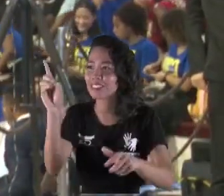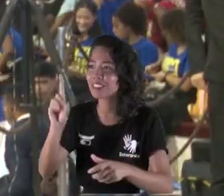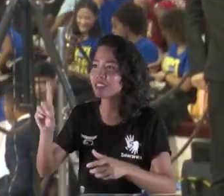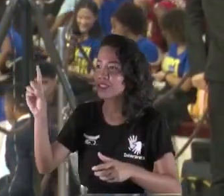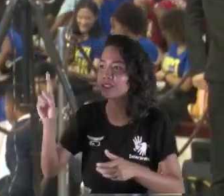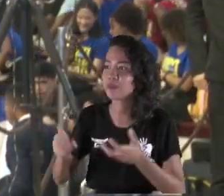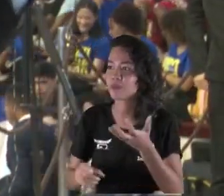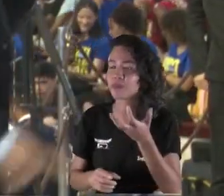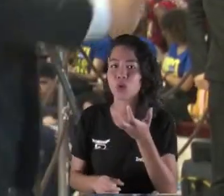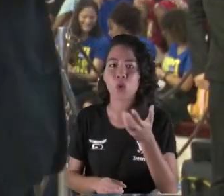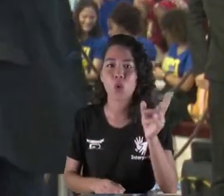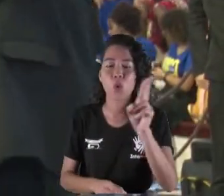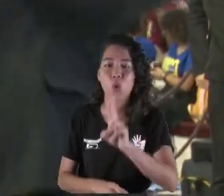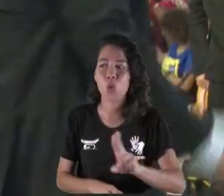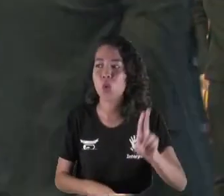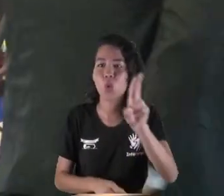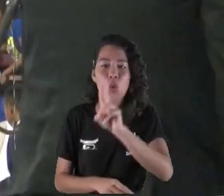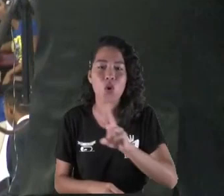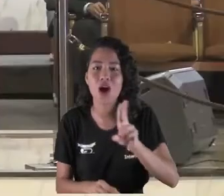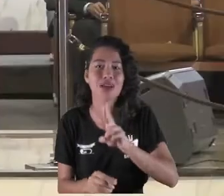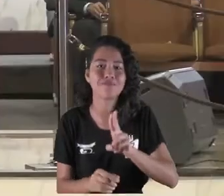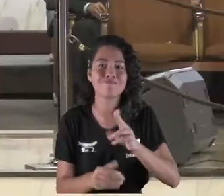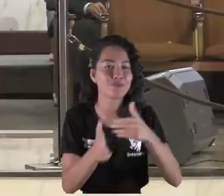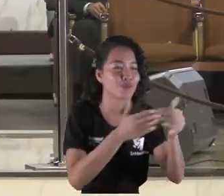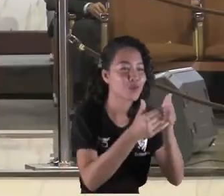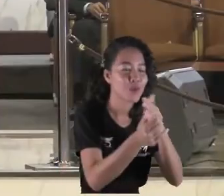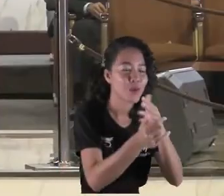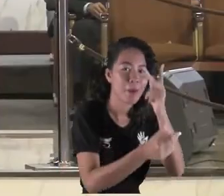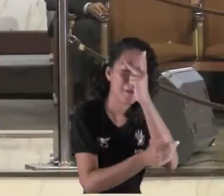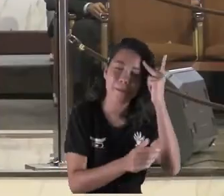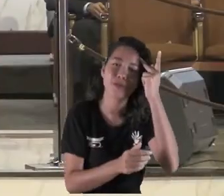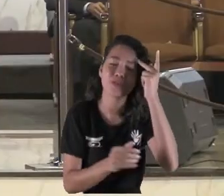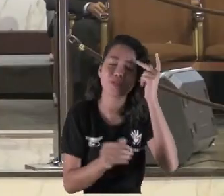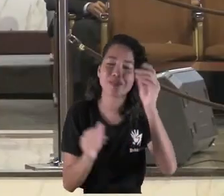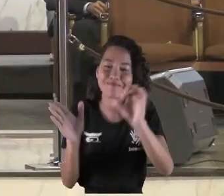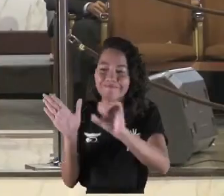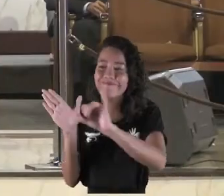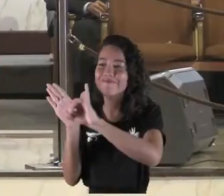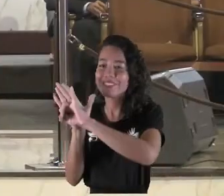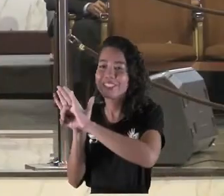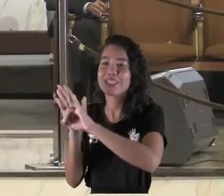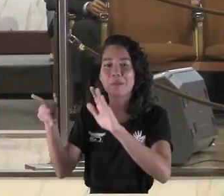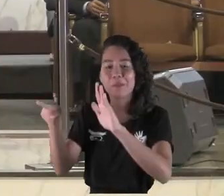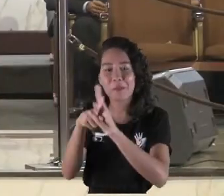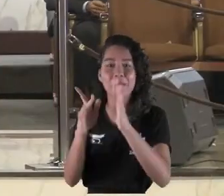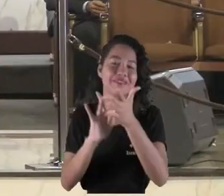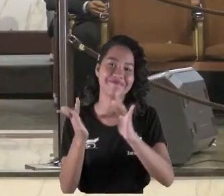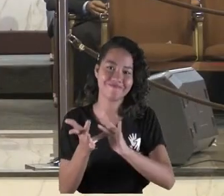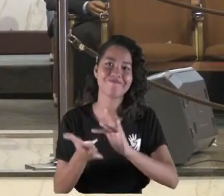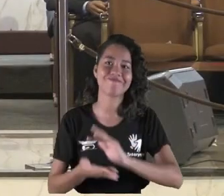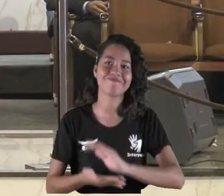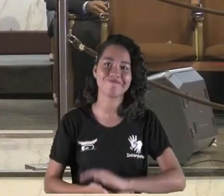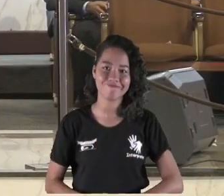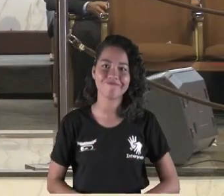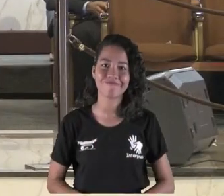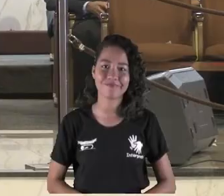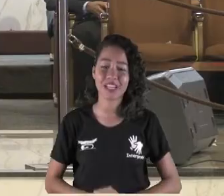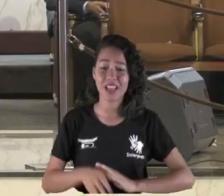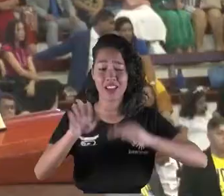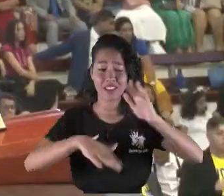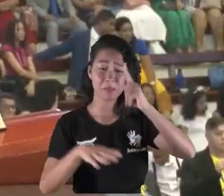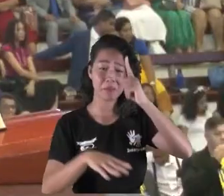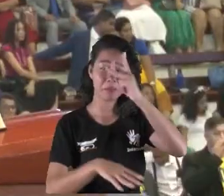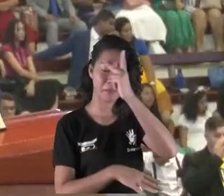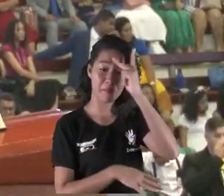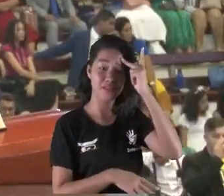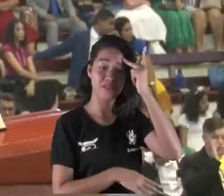tua identidade para revelar a minha identidade. E tem gente que não entende isso e fica levantando conversa fiada